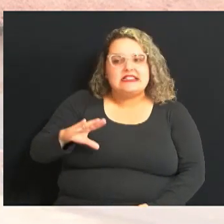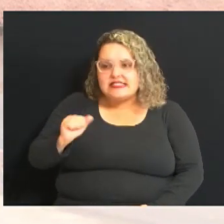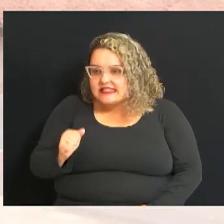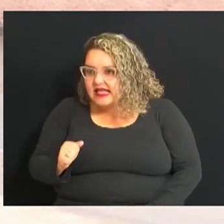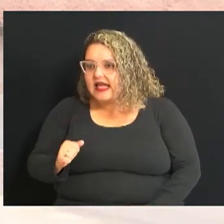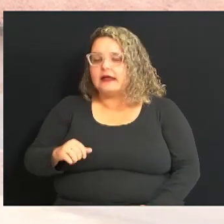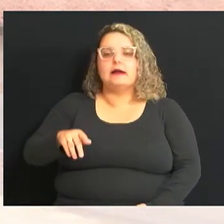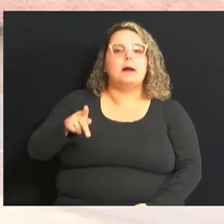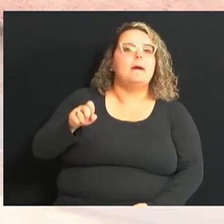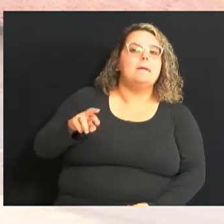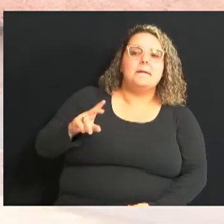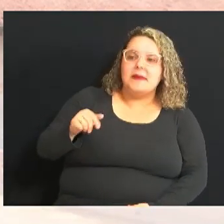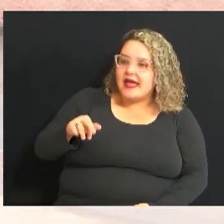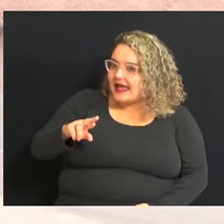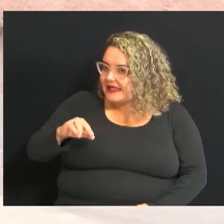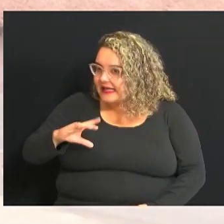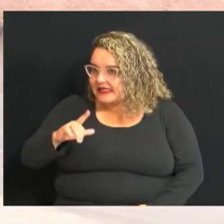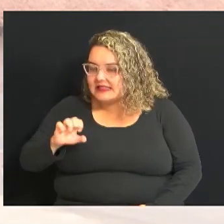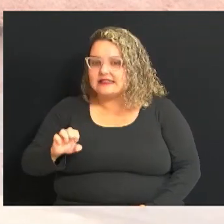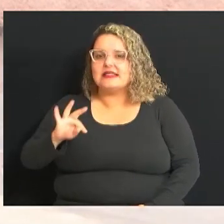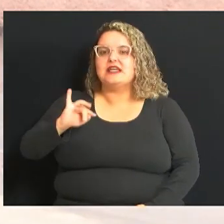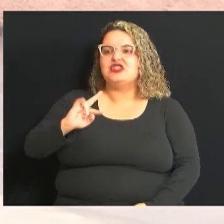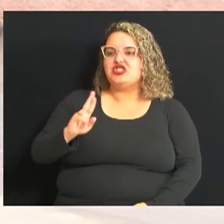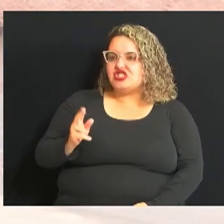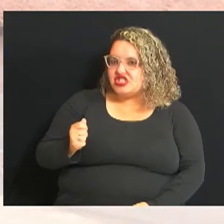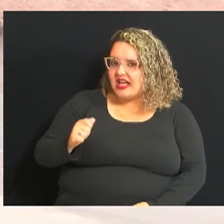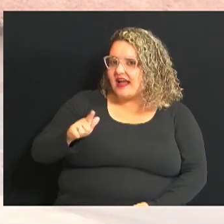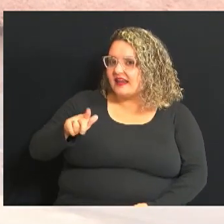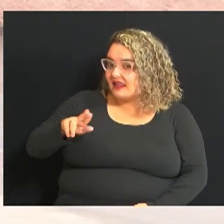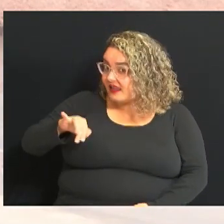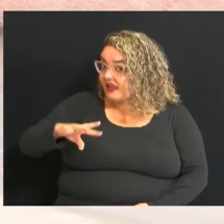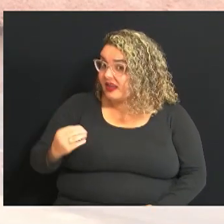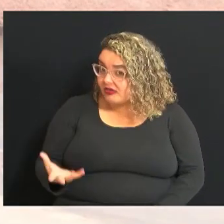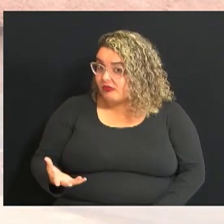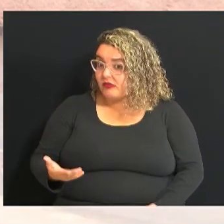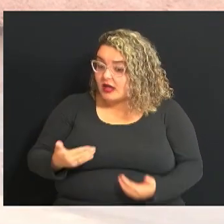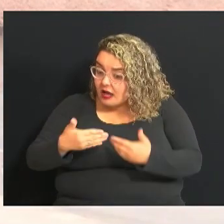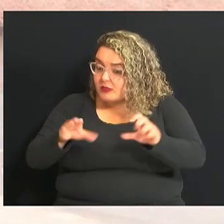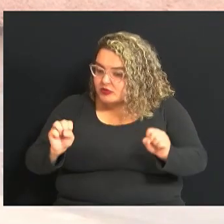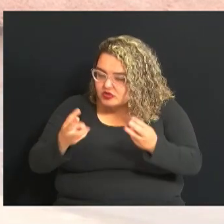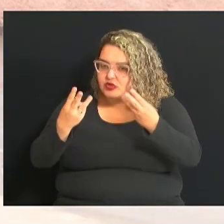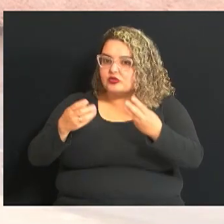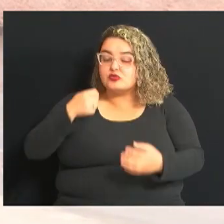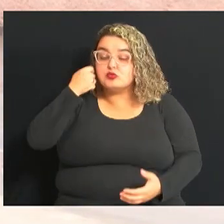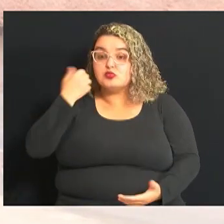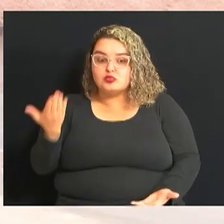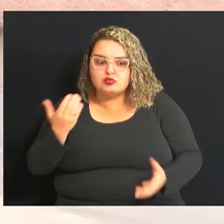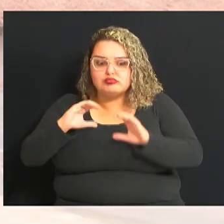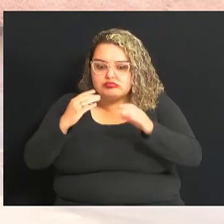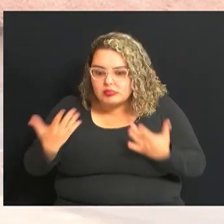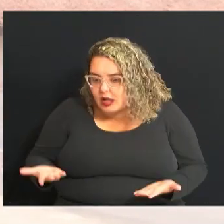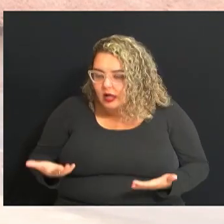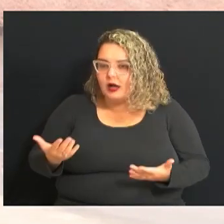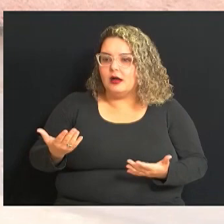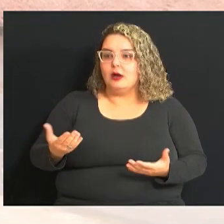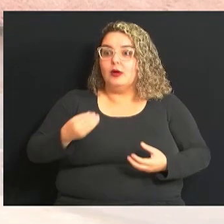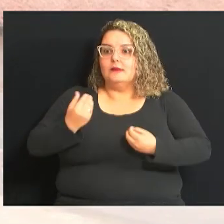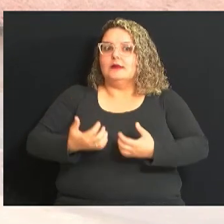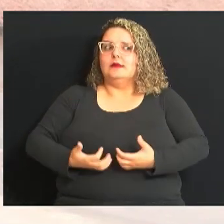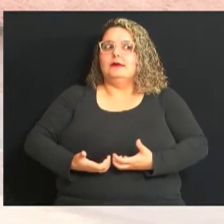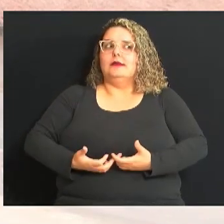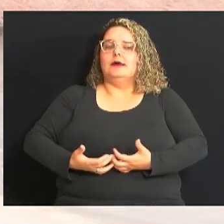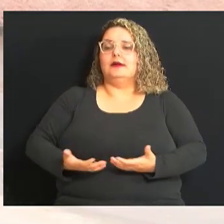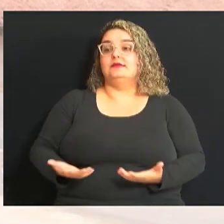Péricles, Tiaguinho. Então, na hora de abrir o show de um grande artista, como é que fica ali o estômago?